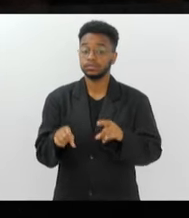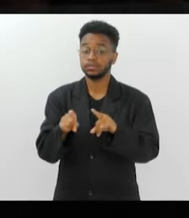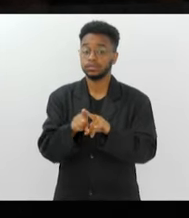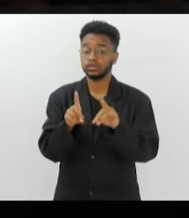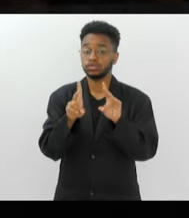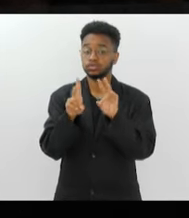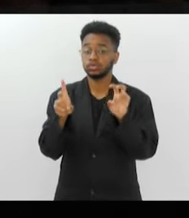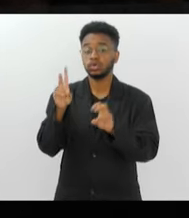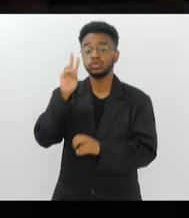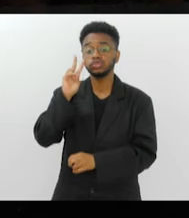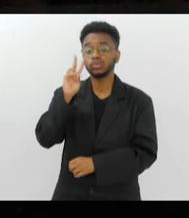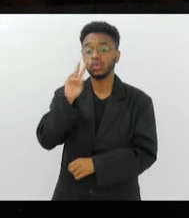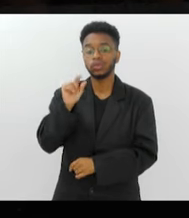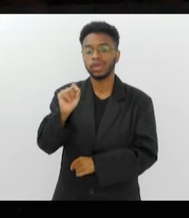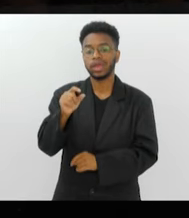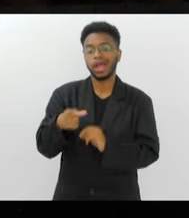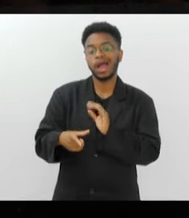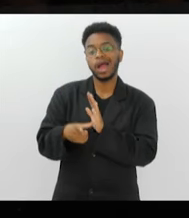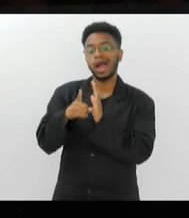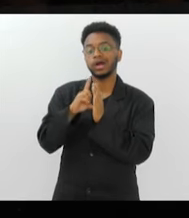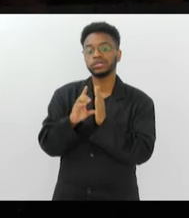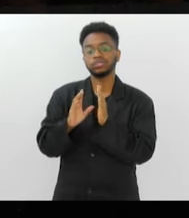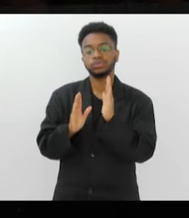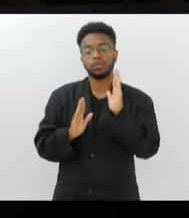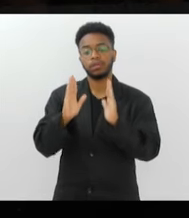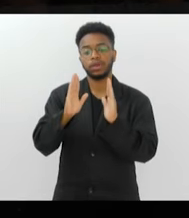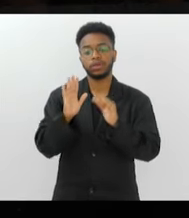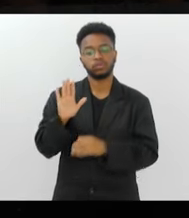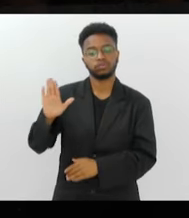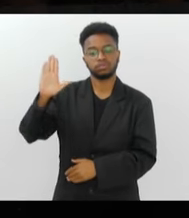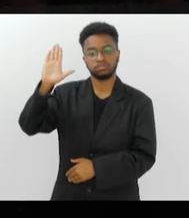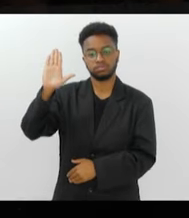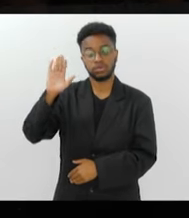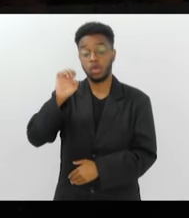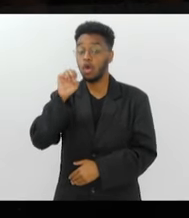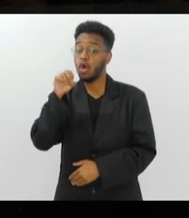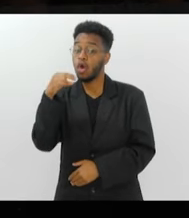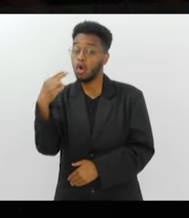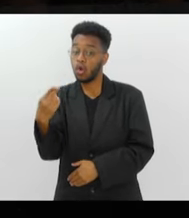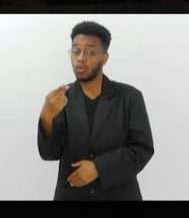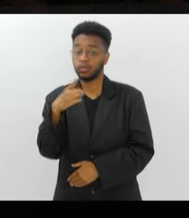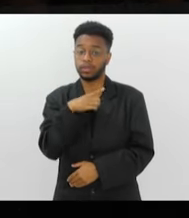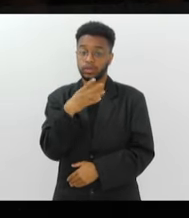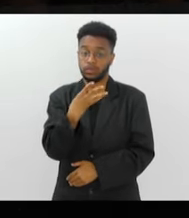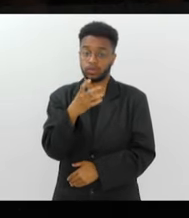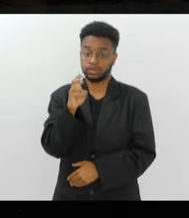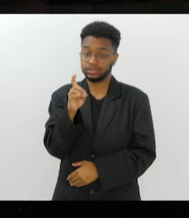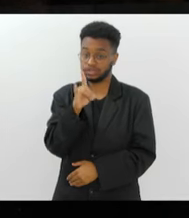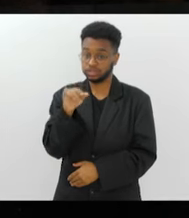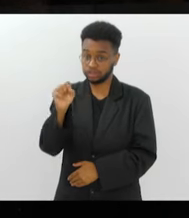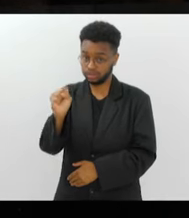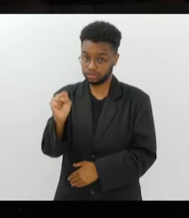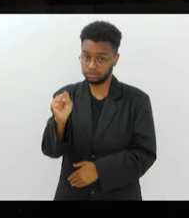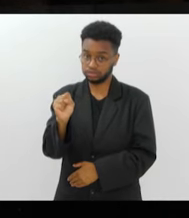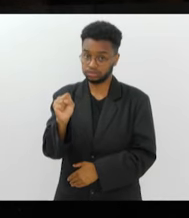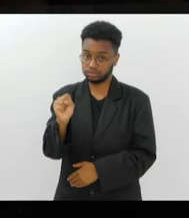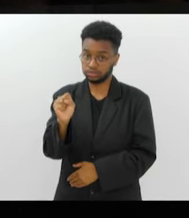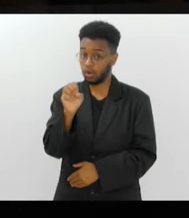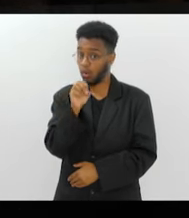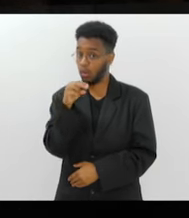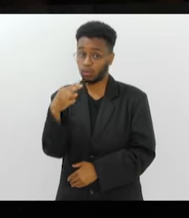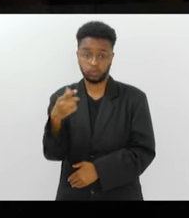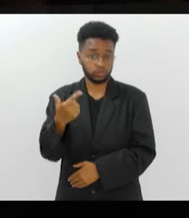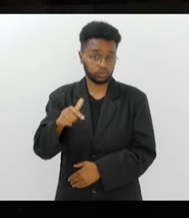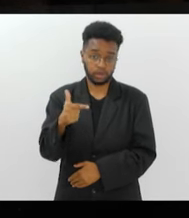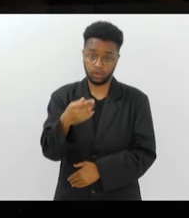de pré-campanha. Ou a campanha é de 45 dias, ou não é